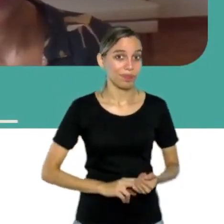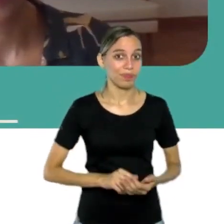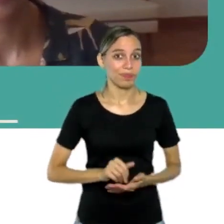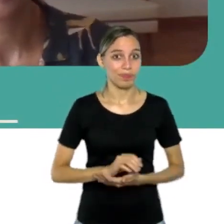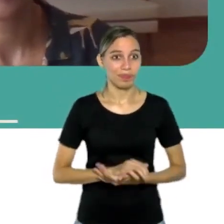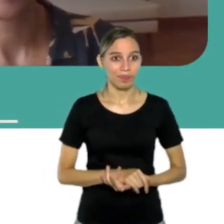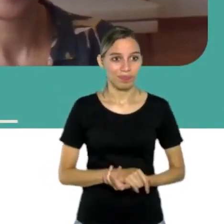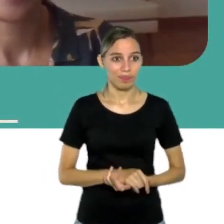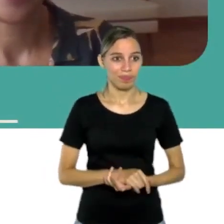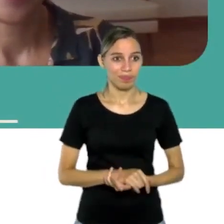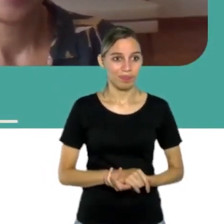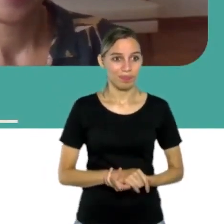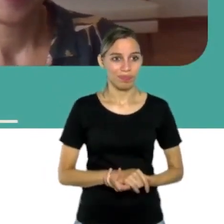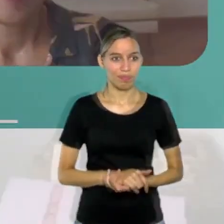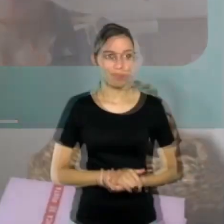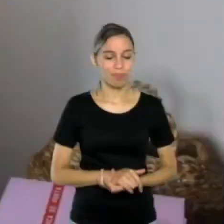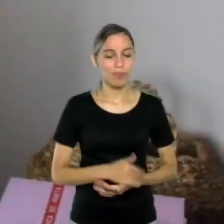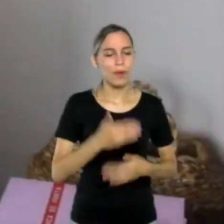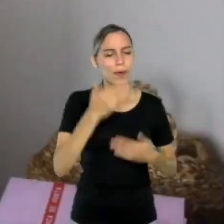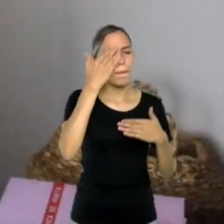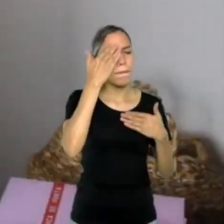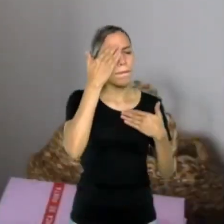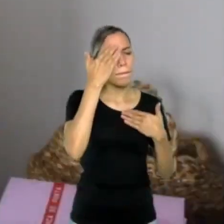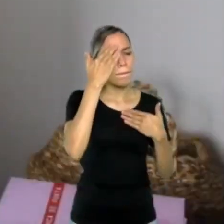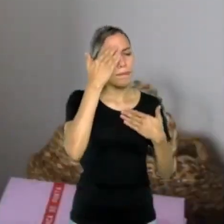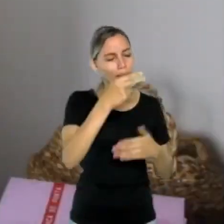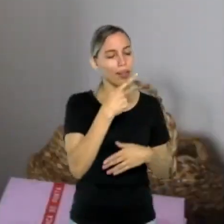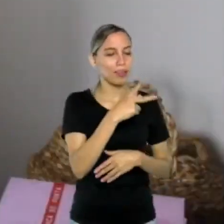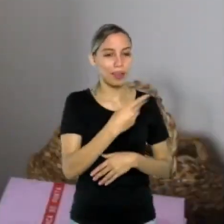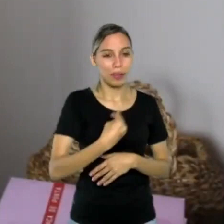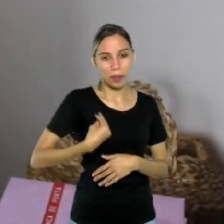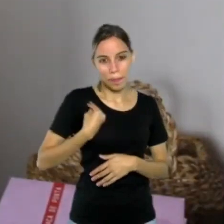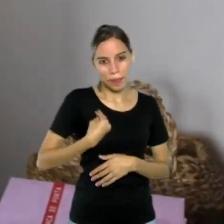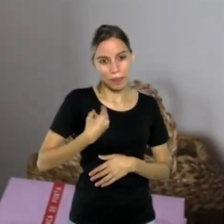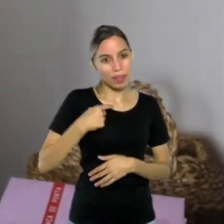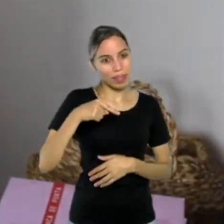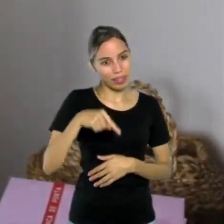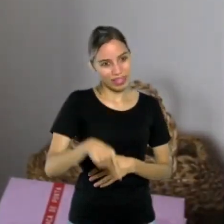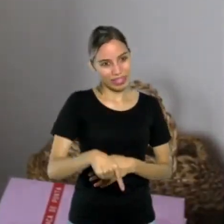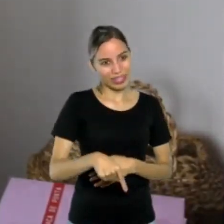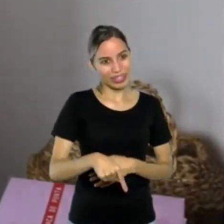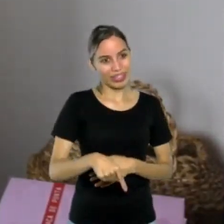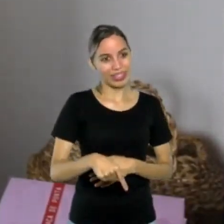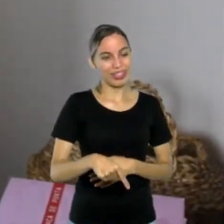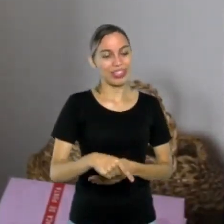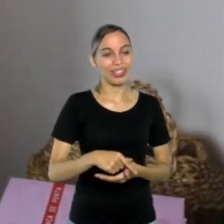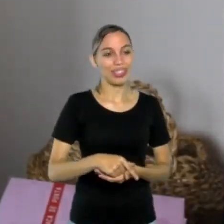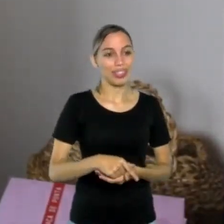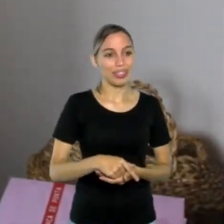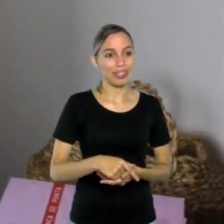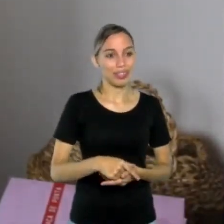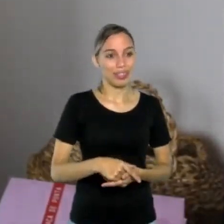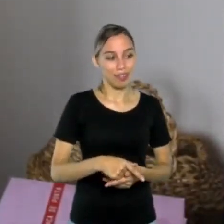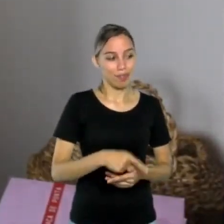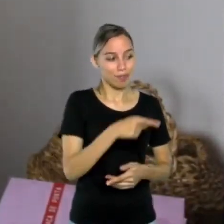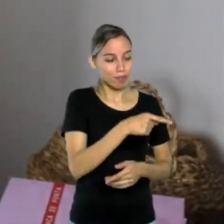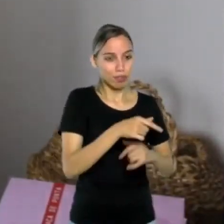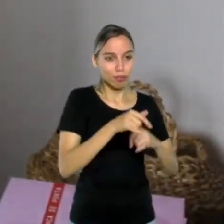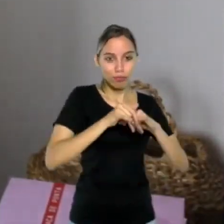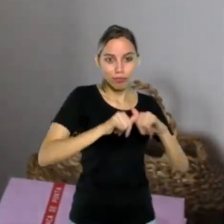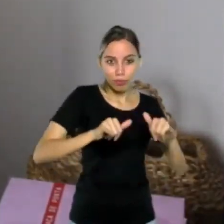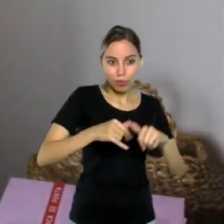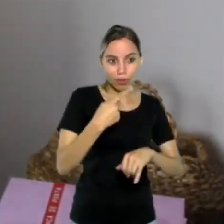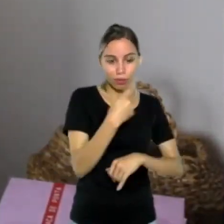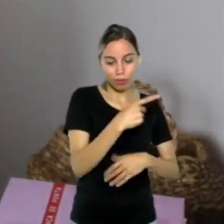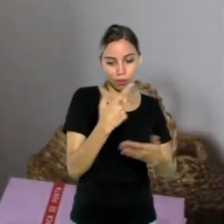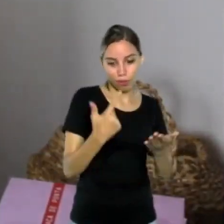Muito obrigada, Elisa, pela sua participação aqui, por adiantar para a gente o seu livro, Os Dias ou